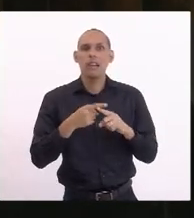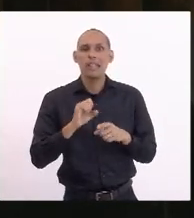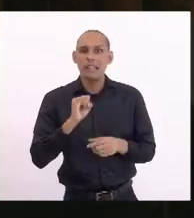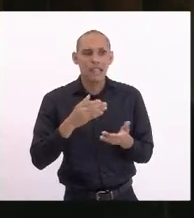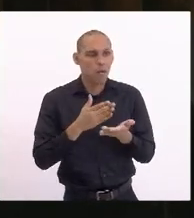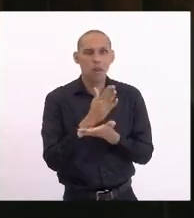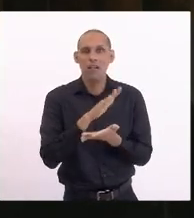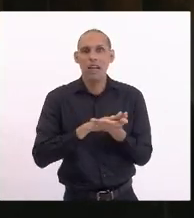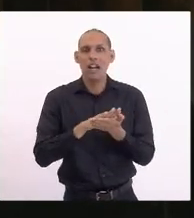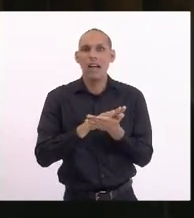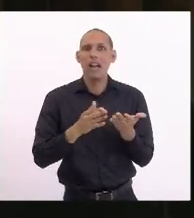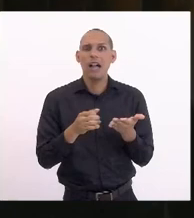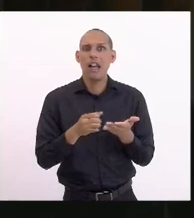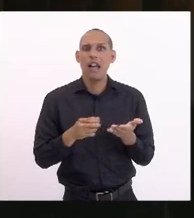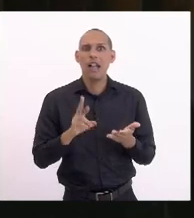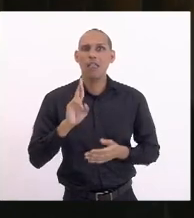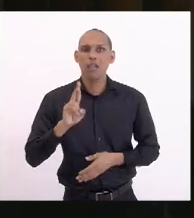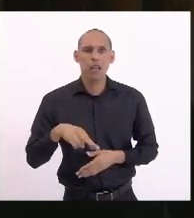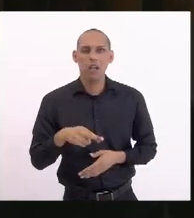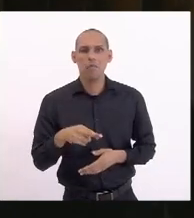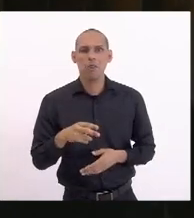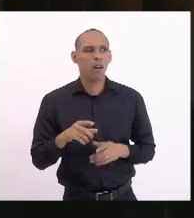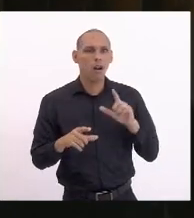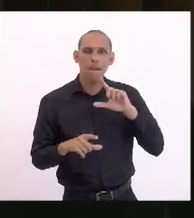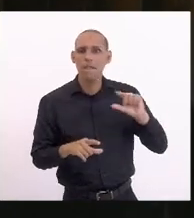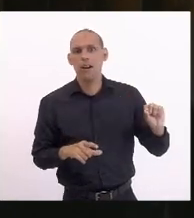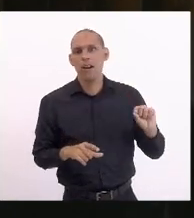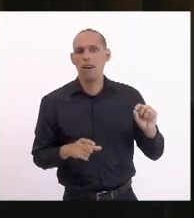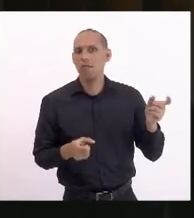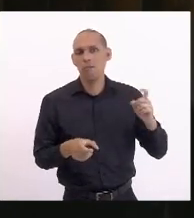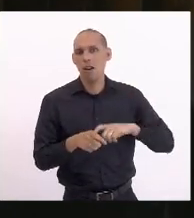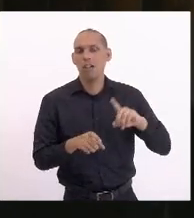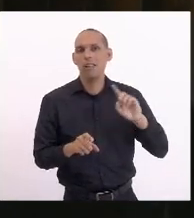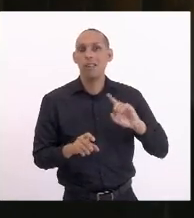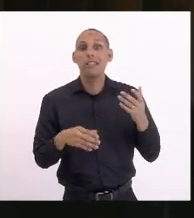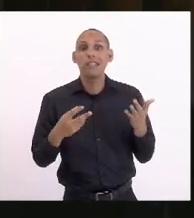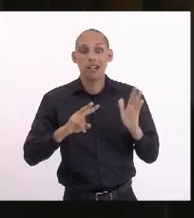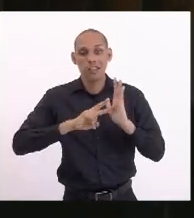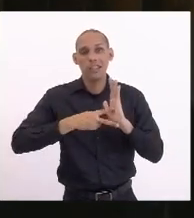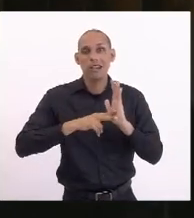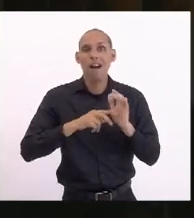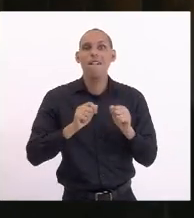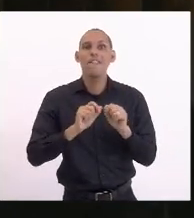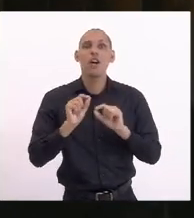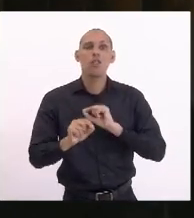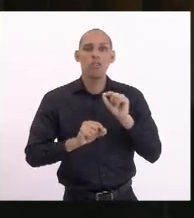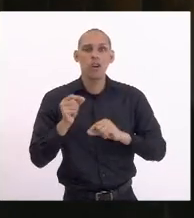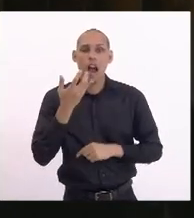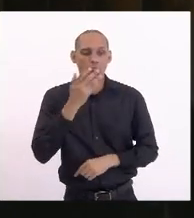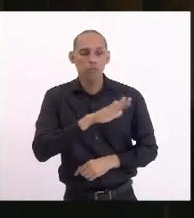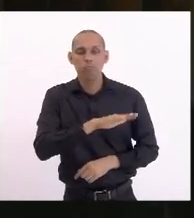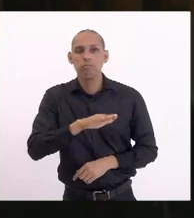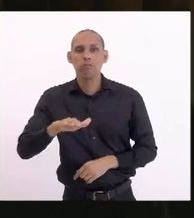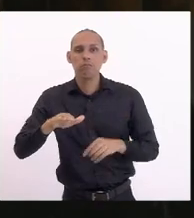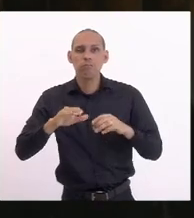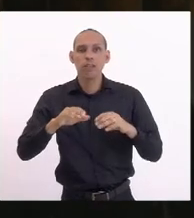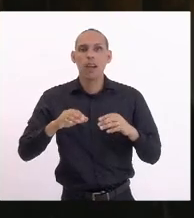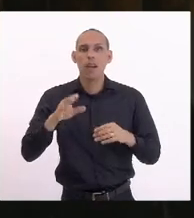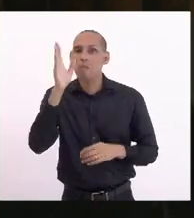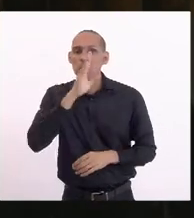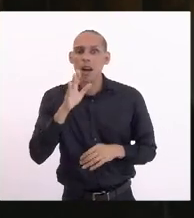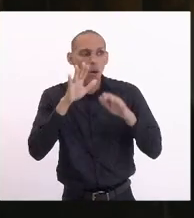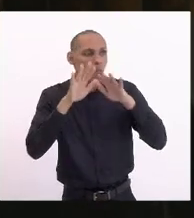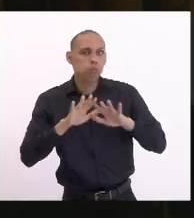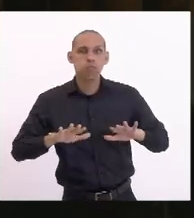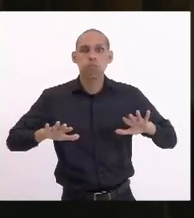ainda. Essa atitude dos sindicatos provocou uma evasão de crianças no Brasil inteiro na ordem